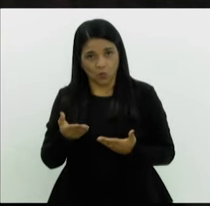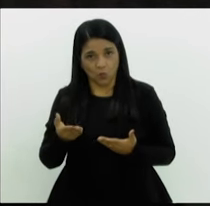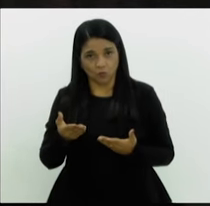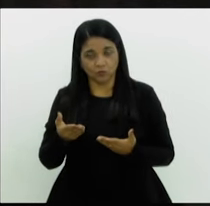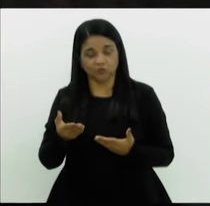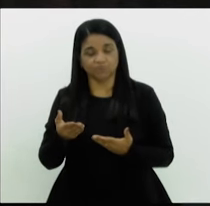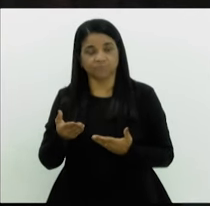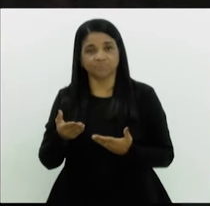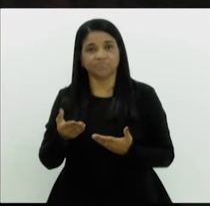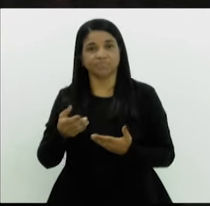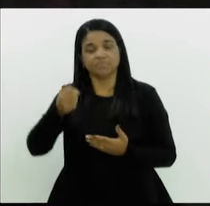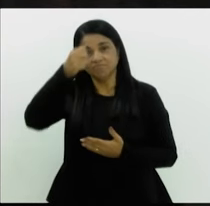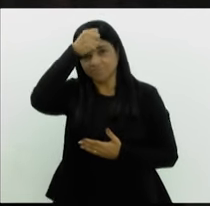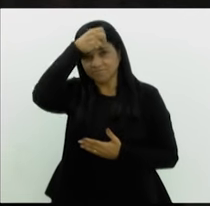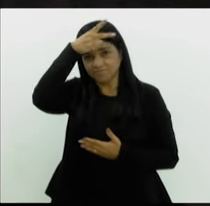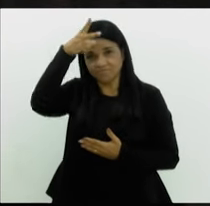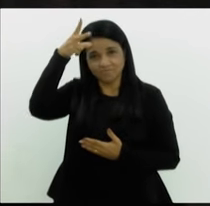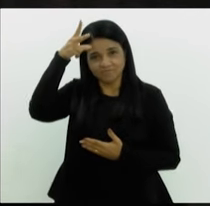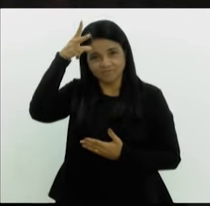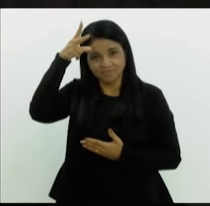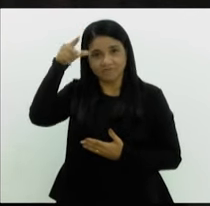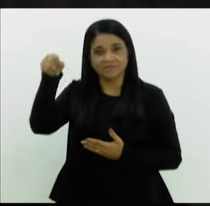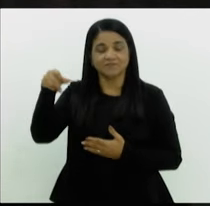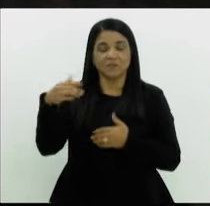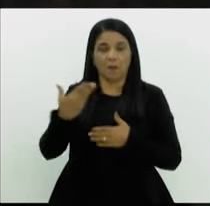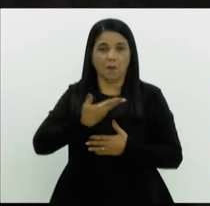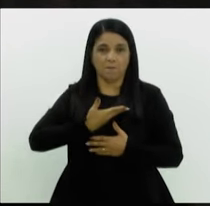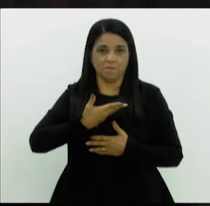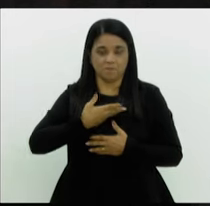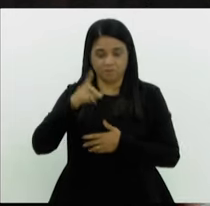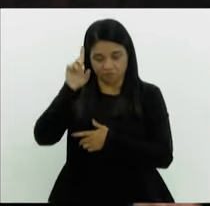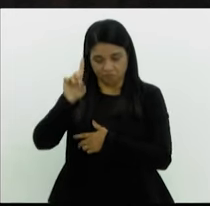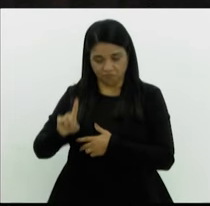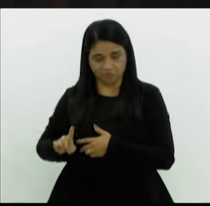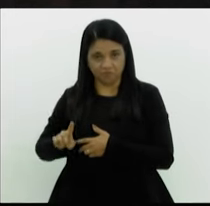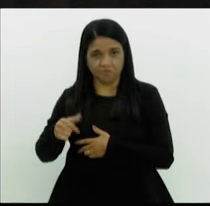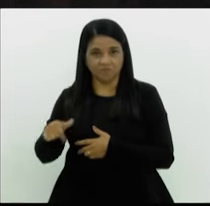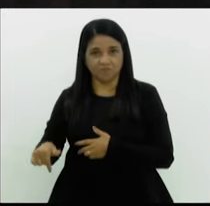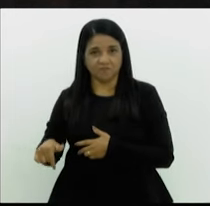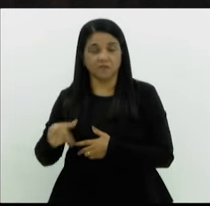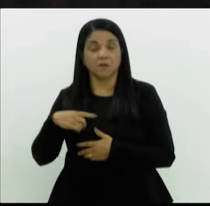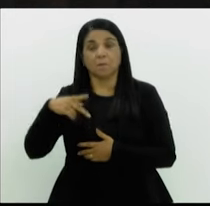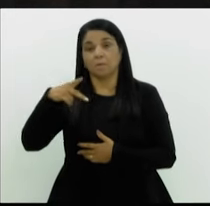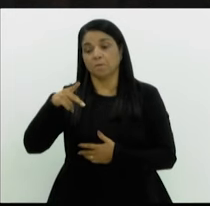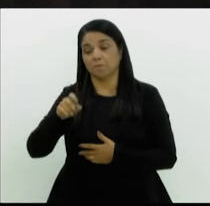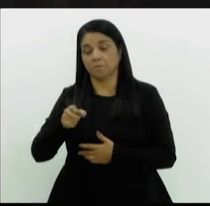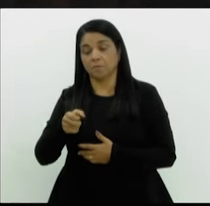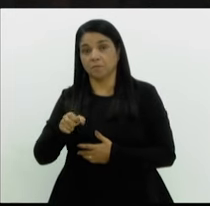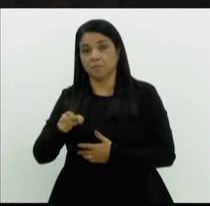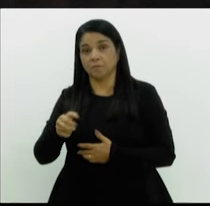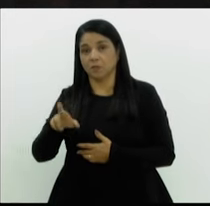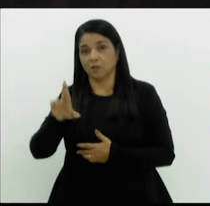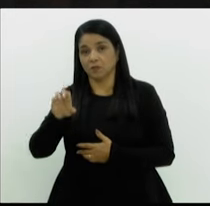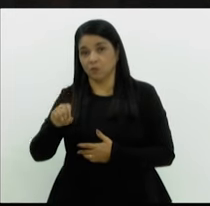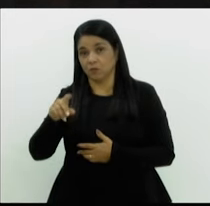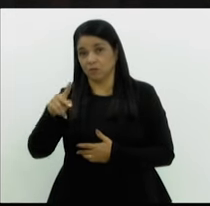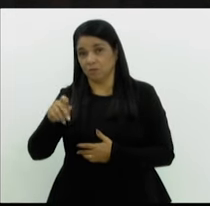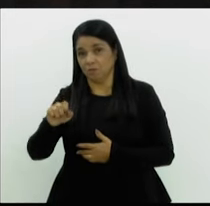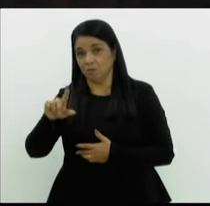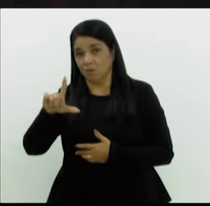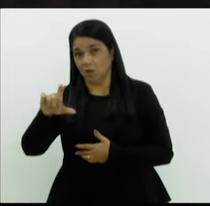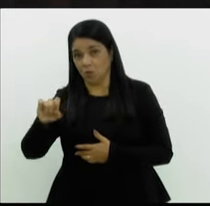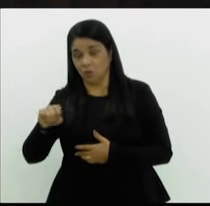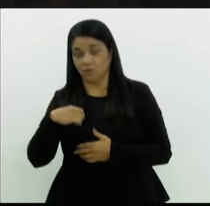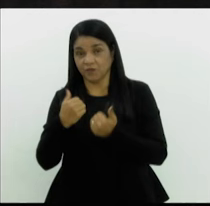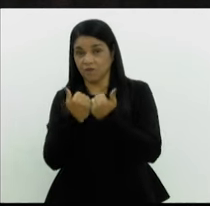do prefeito Eduardo Paes, Pedro Paulo, que está sendo cotado para ser o vice-prefeito